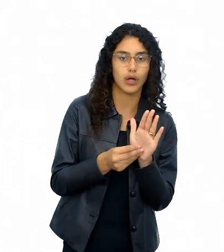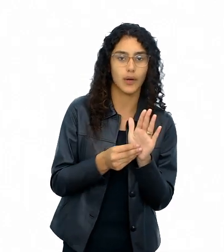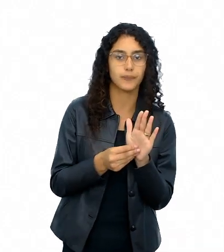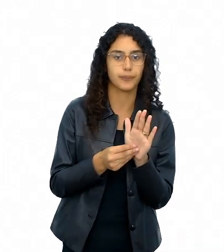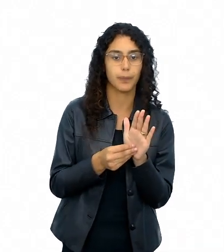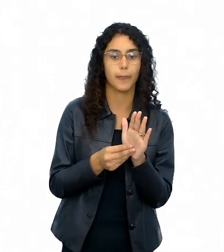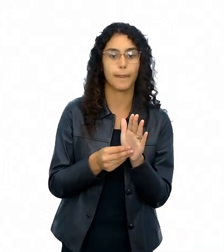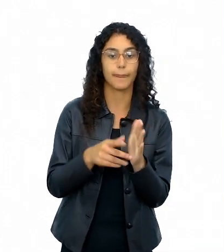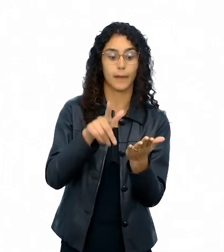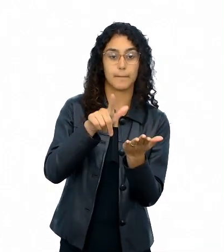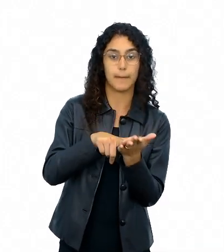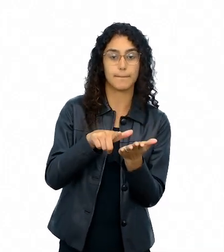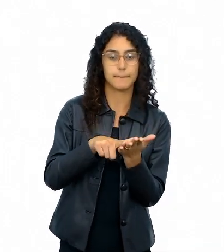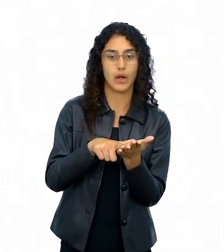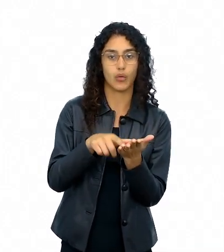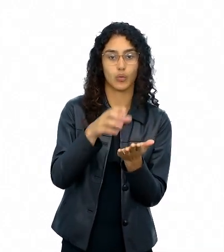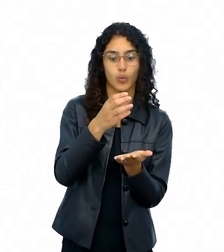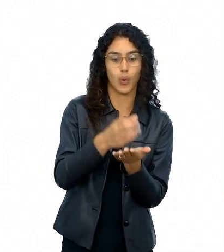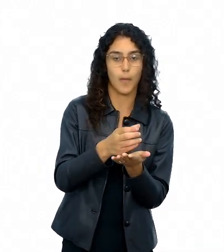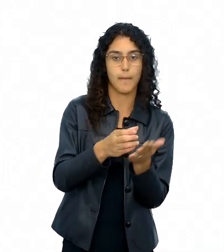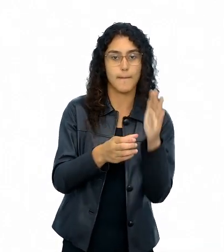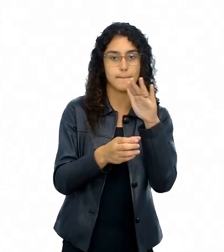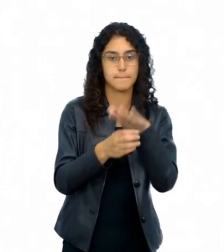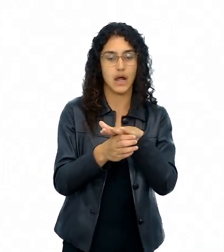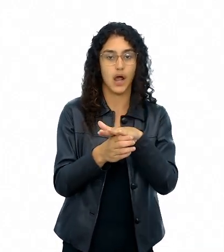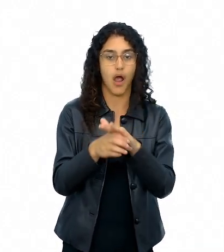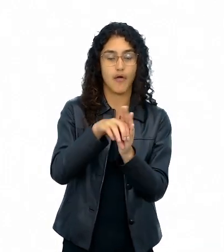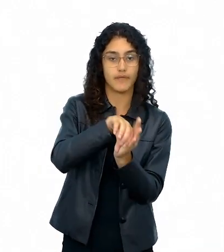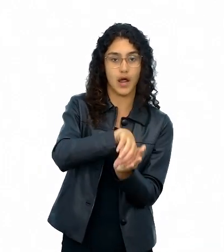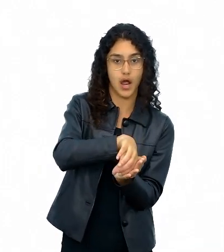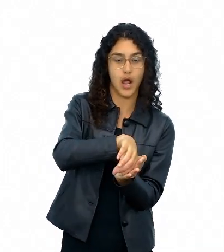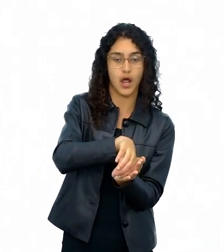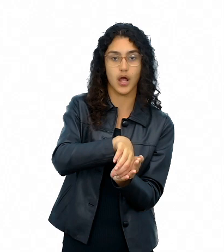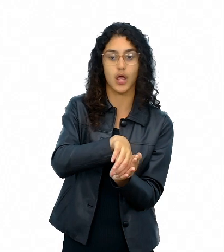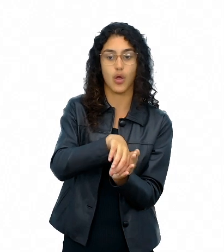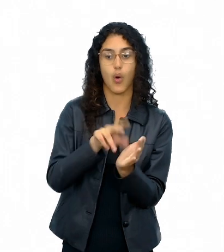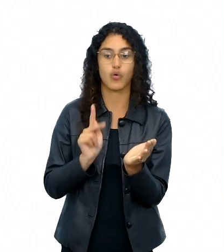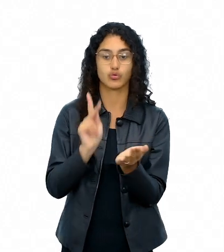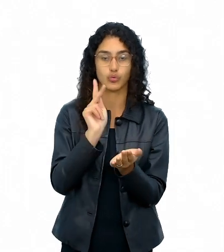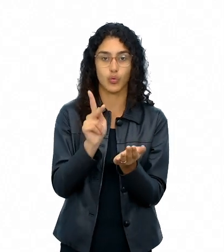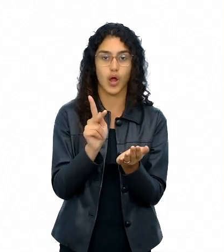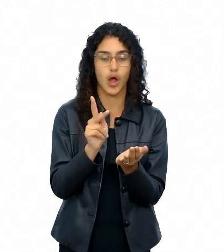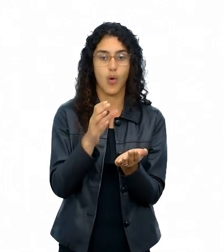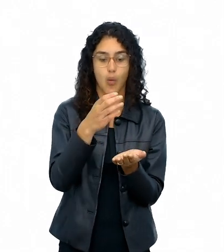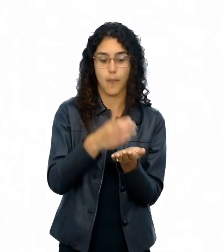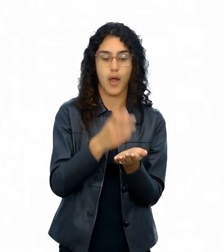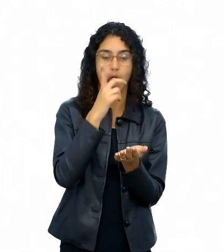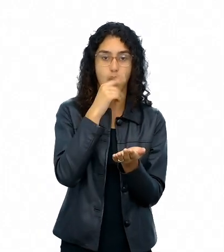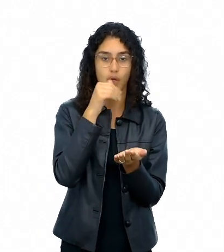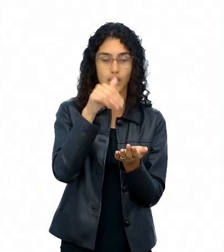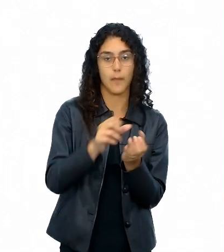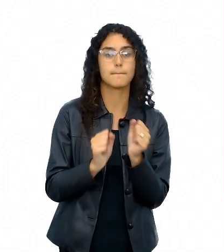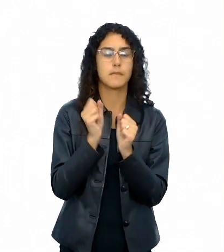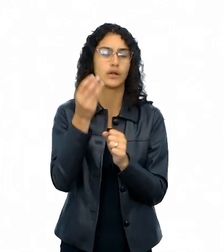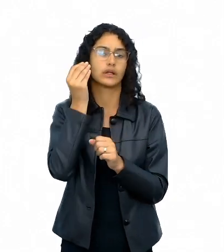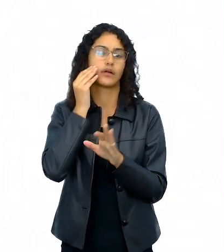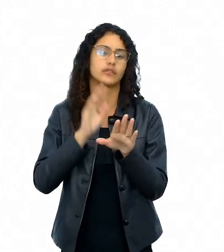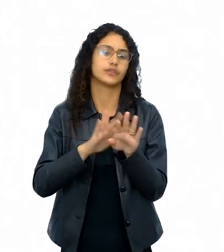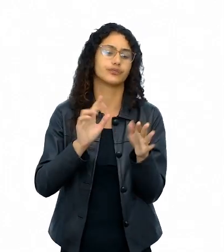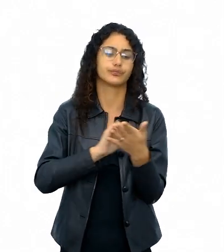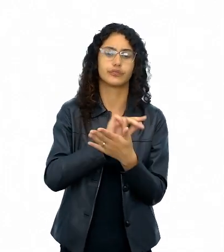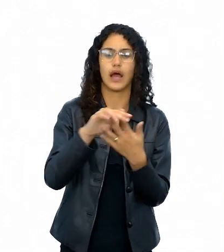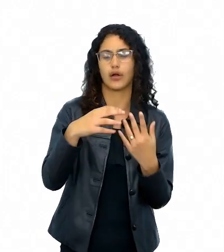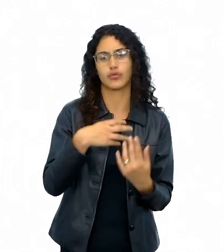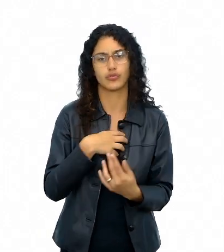essa cartolina em cima do copo, virar e a cartolina não cair. Pode tentar fazer, né, diversos